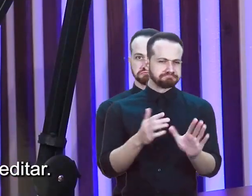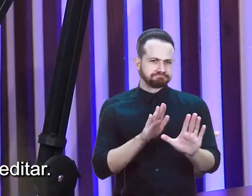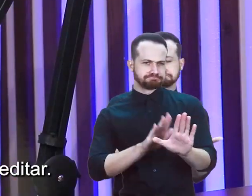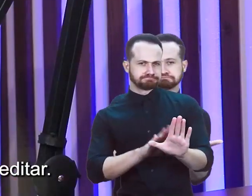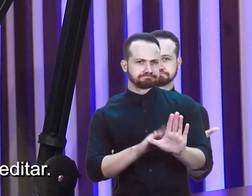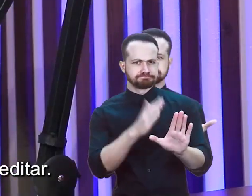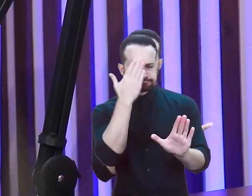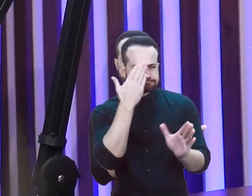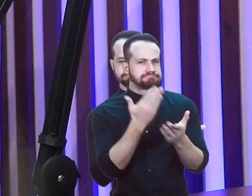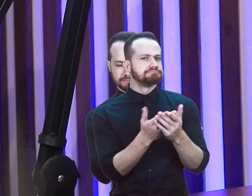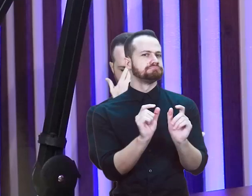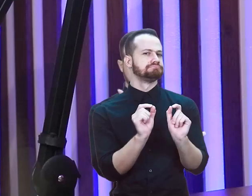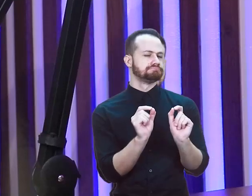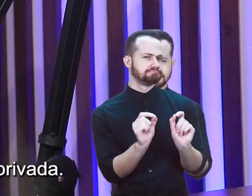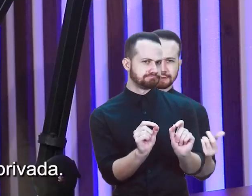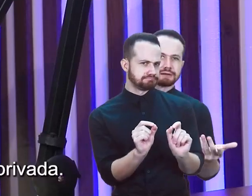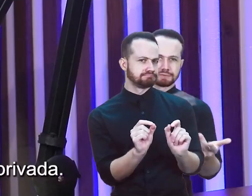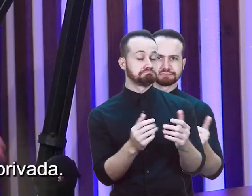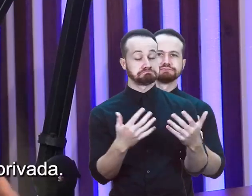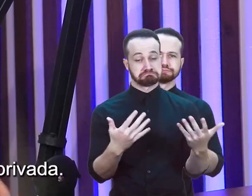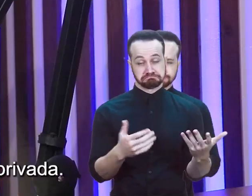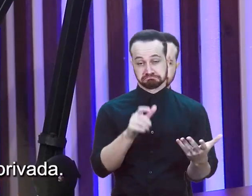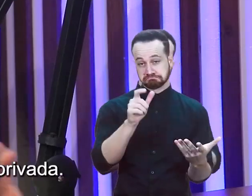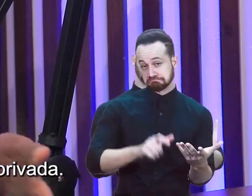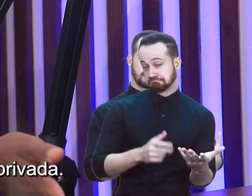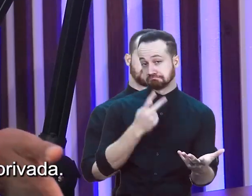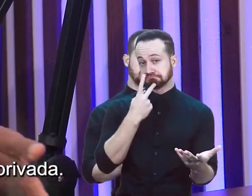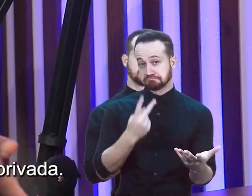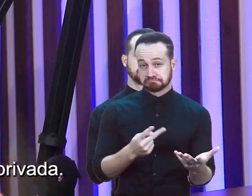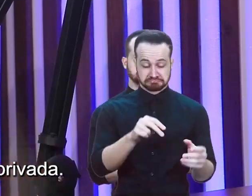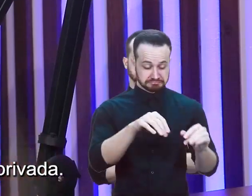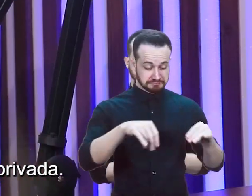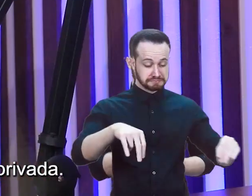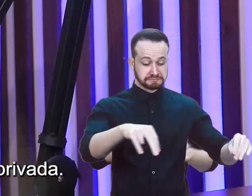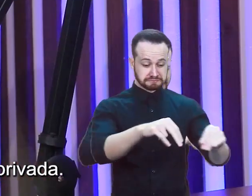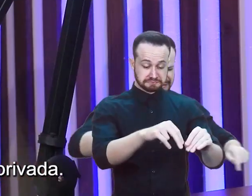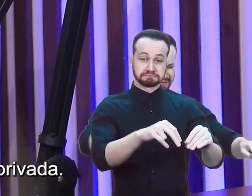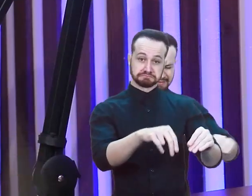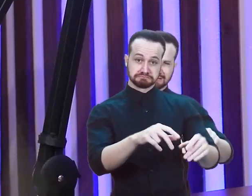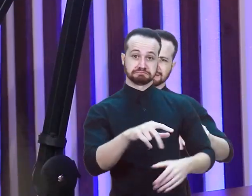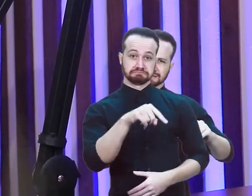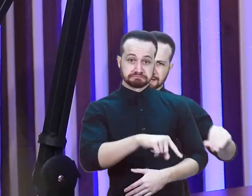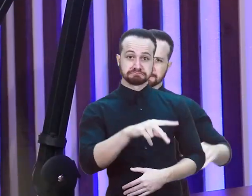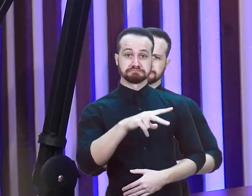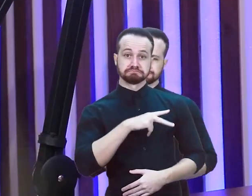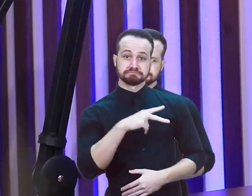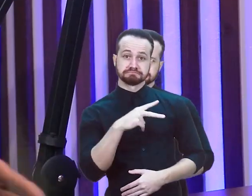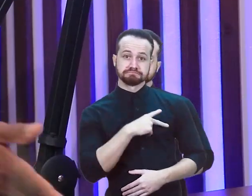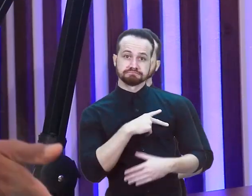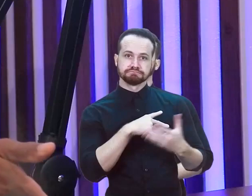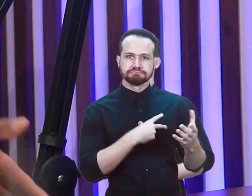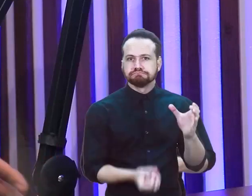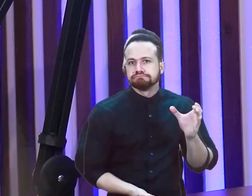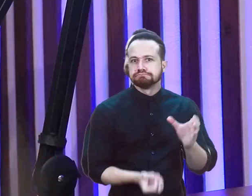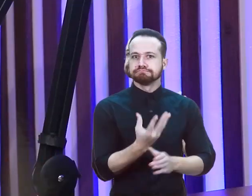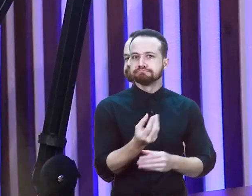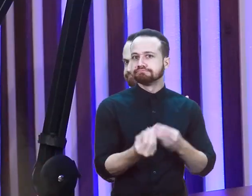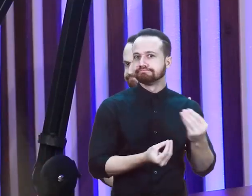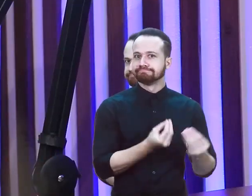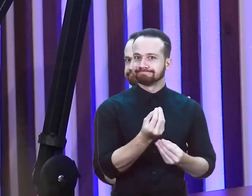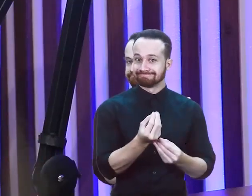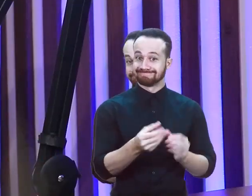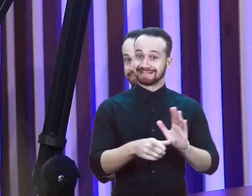ingênuo para acreditar. Ou seja, ele diz, então ele vai dizer, a propriedade privada, ela é fruto